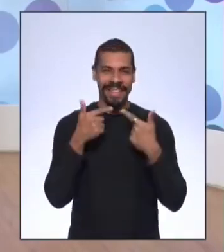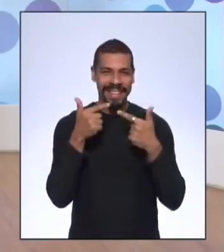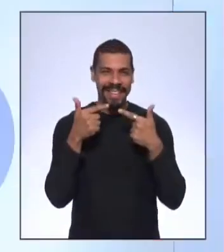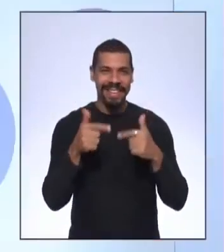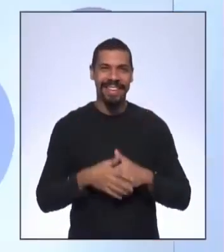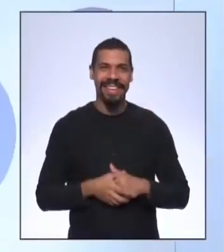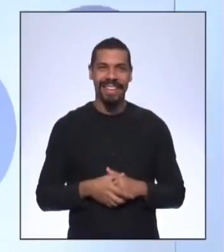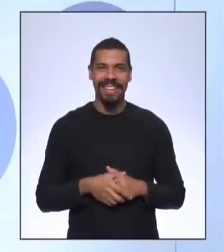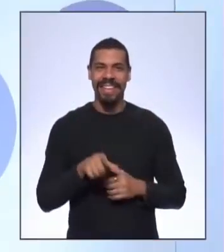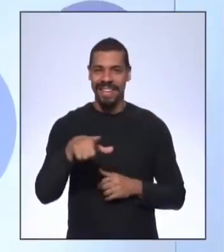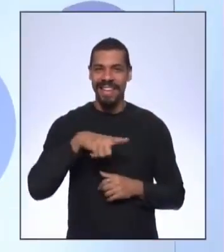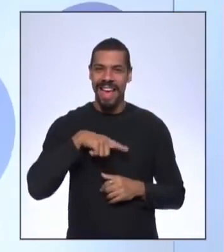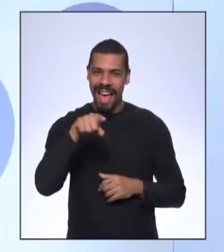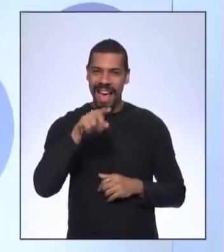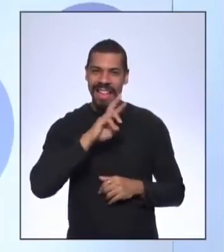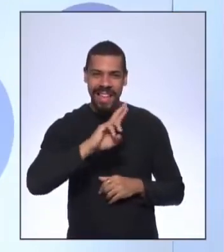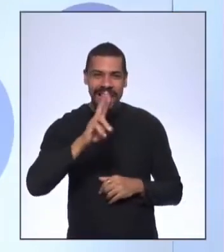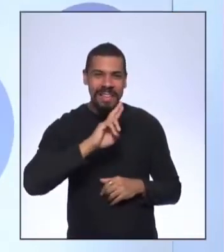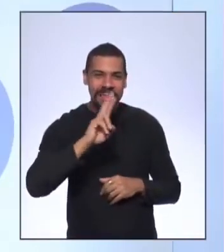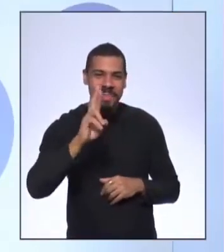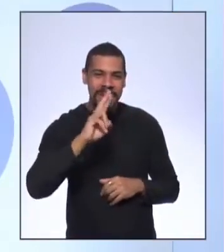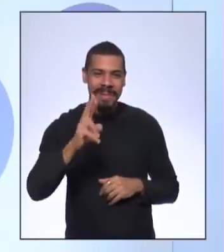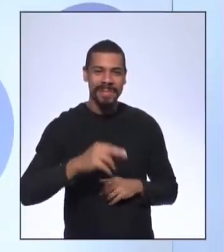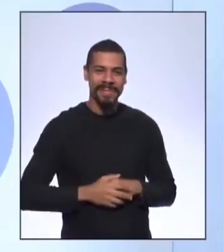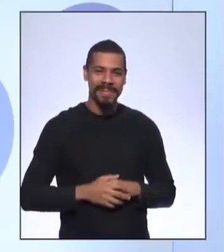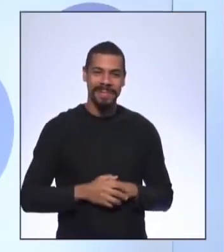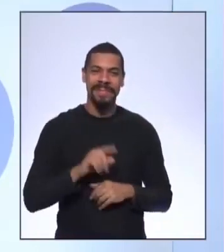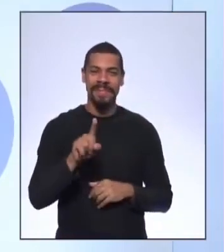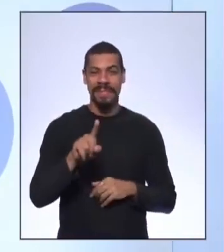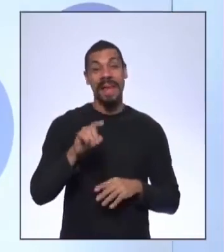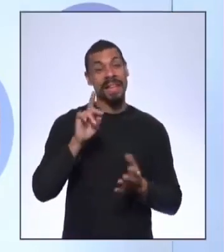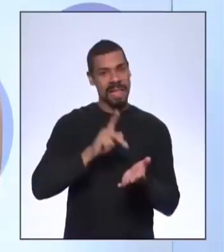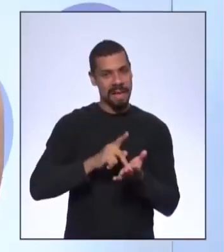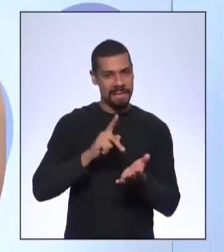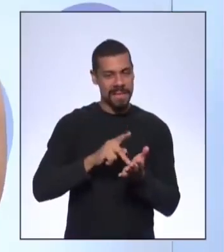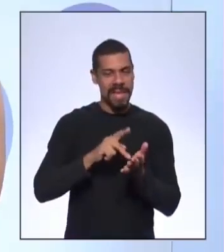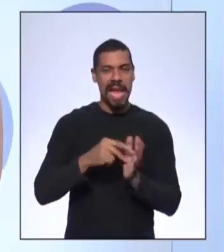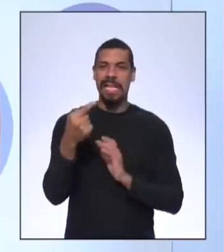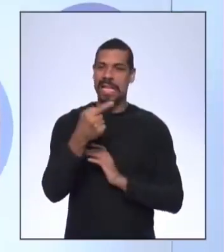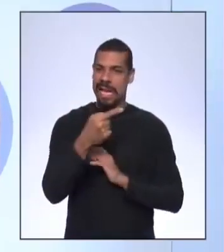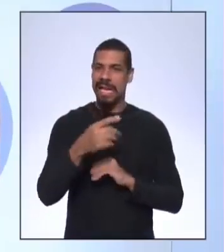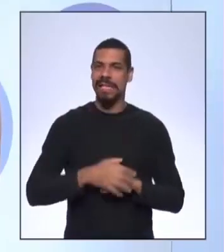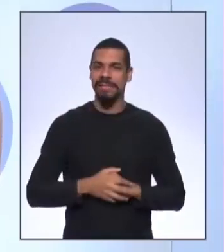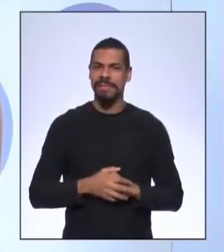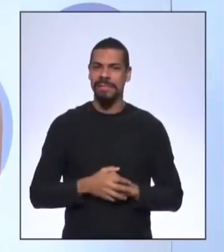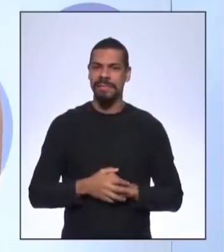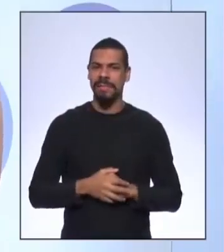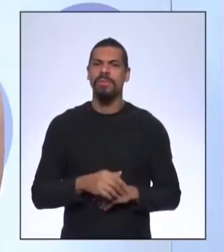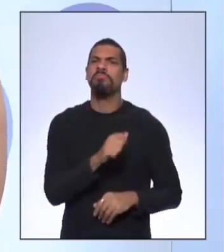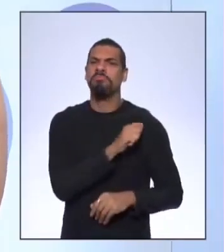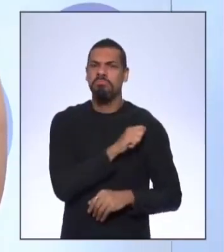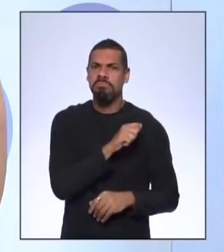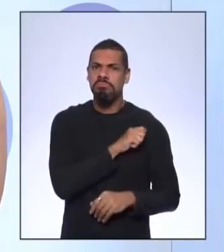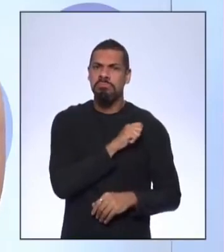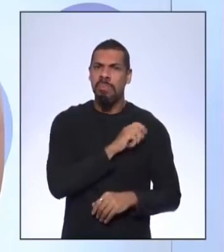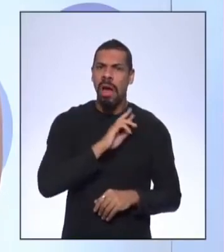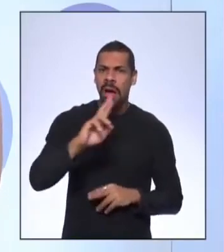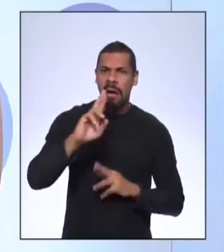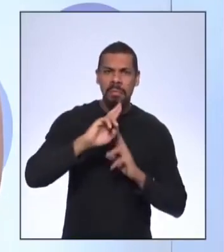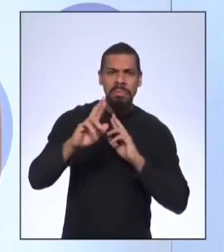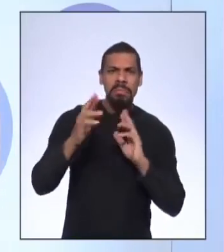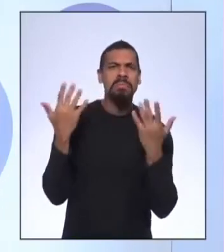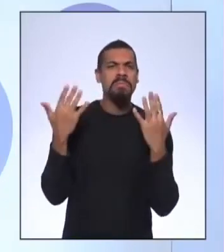arrumar isso, tá na resposta falando que eu ganhei o dobro, mas não foi ele que ganhou o dobro. E os alunos, eles estão de parabéns porque eles conseguiram